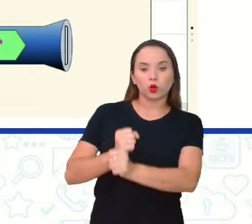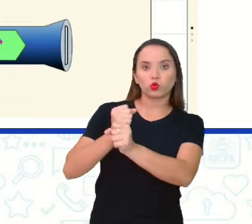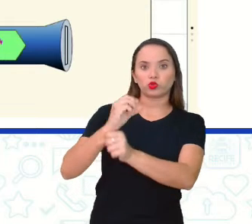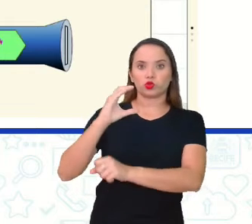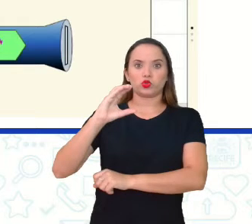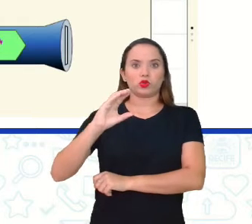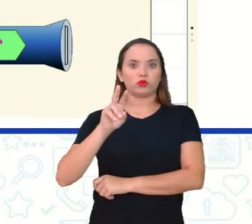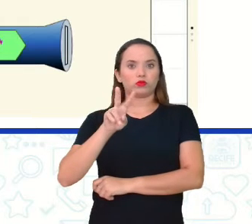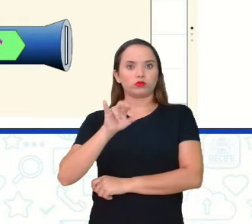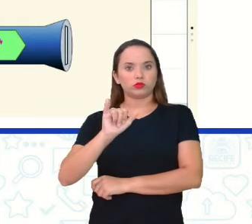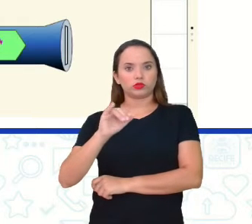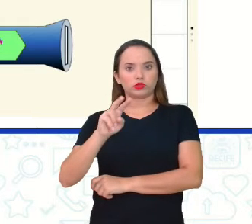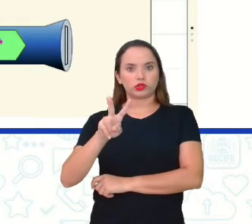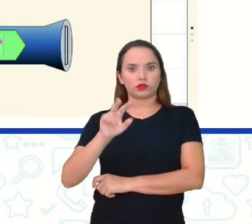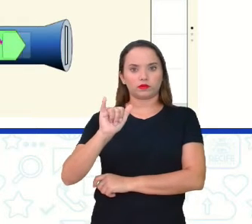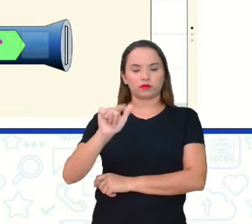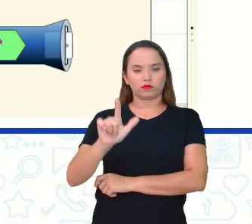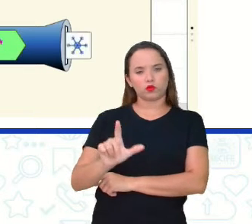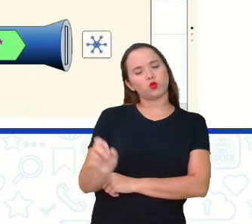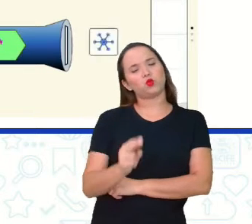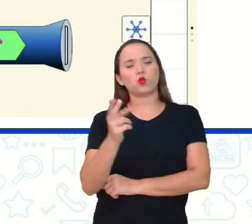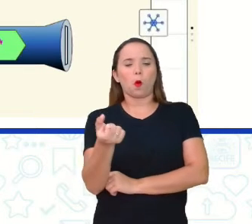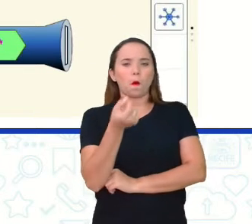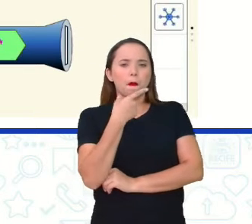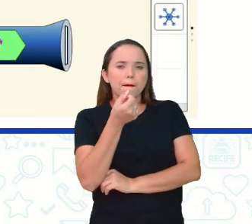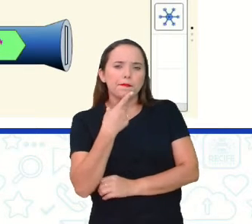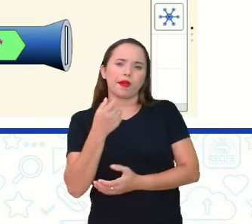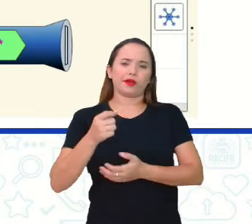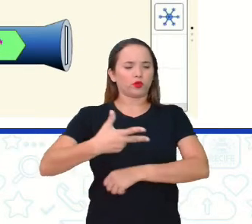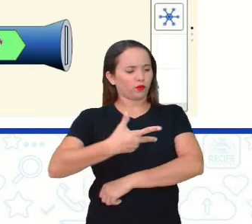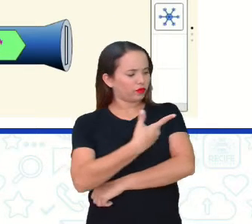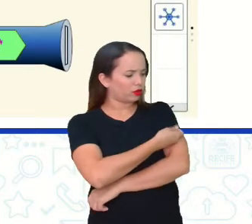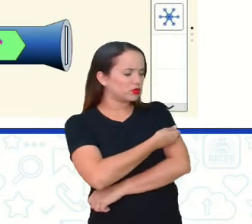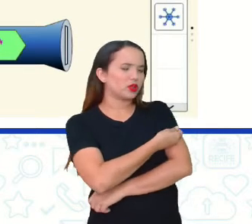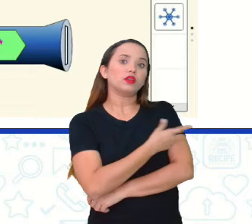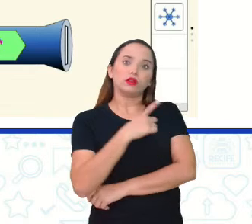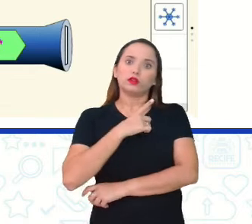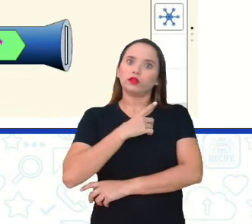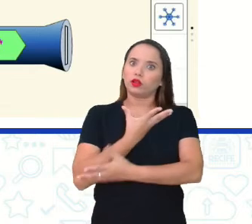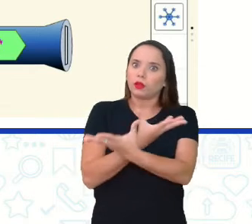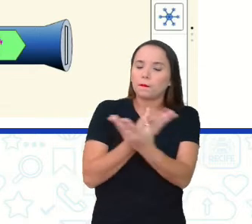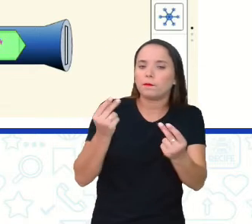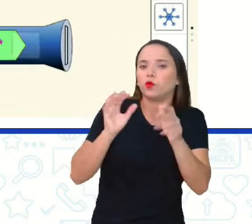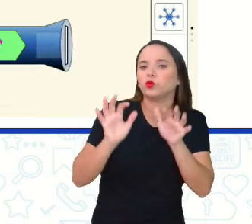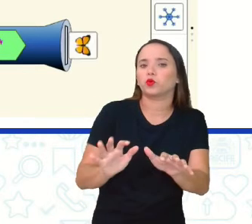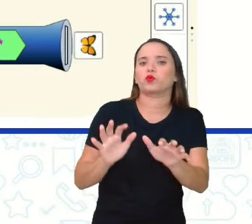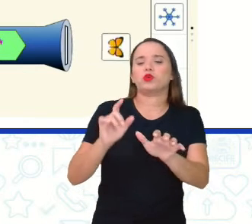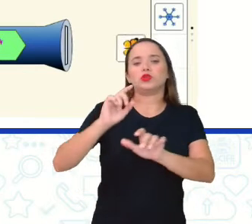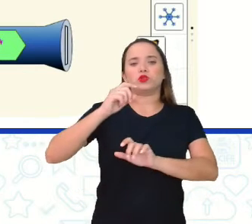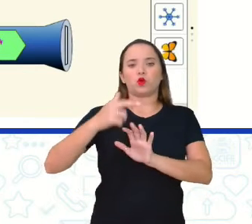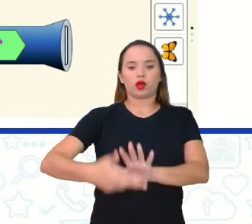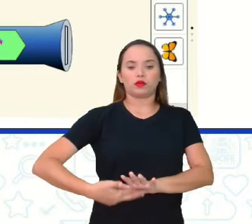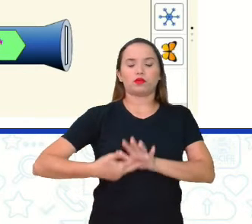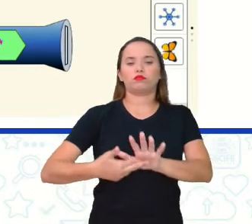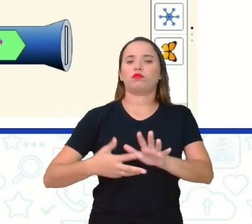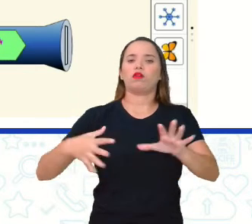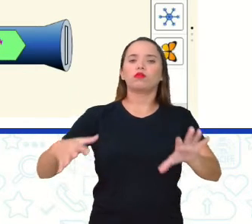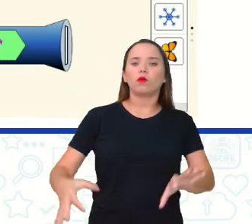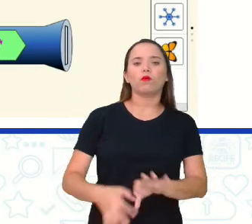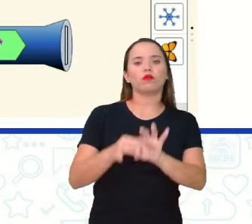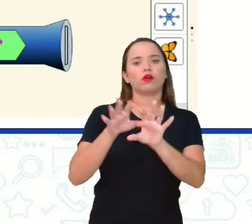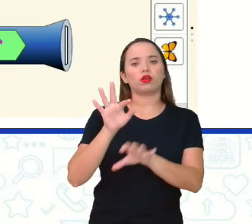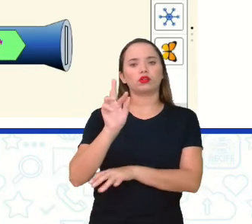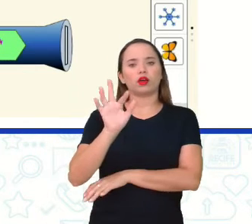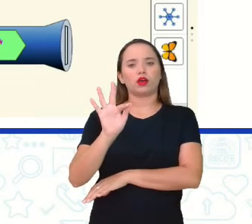civil ou dos medicamentos, vacinas, tem muito dessa questão das funções, né? Que as funções são maneiras de